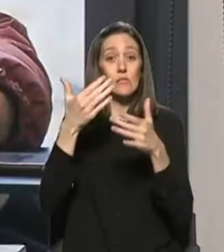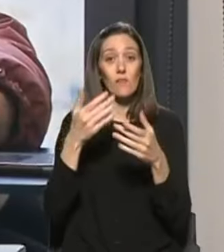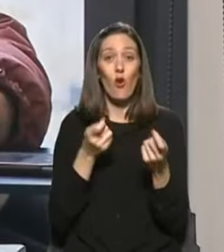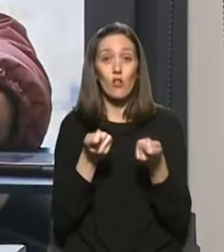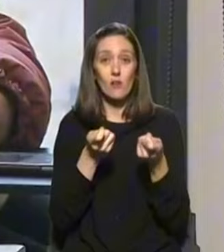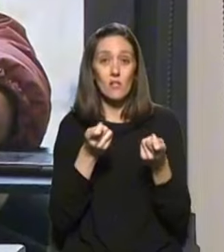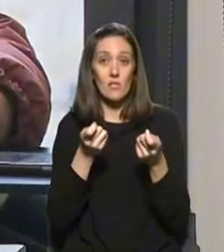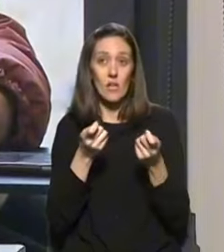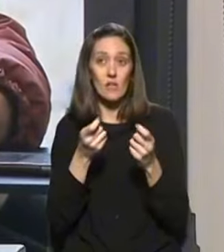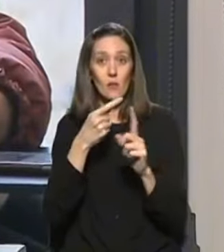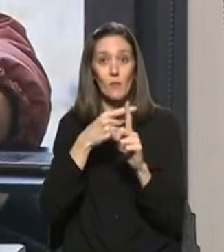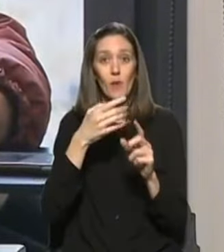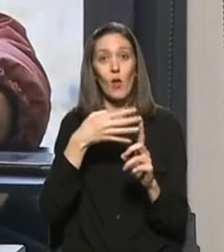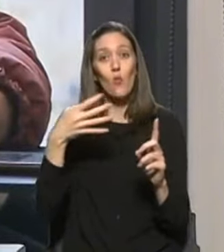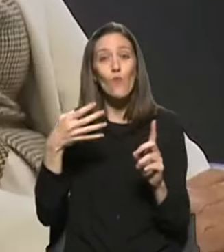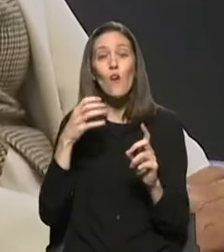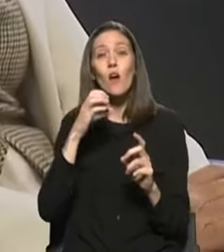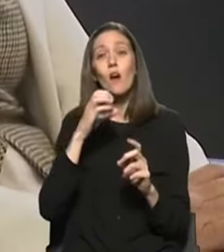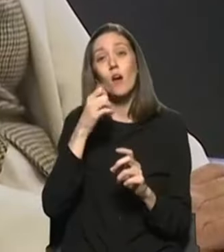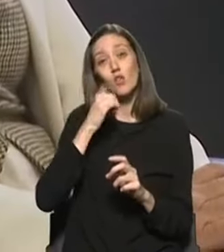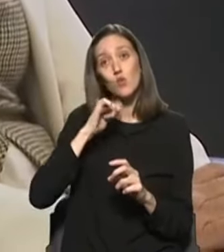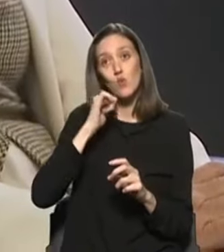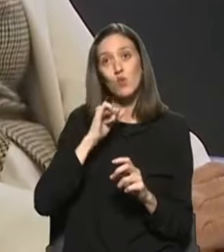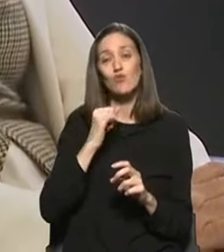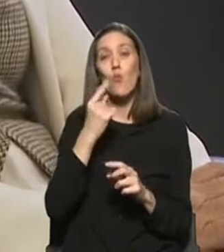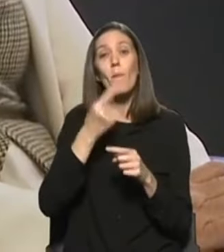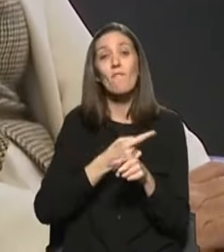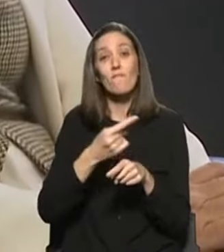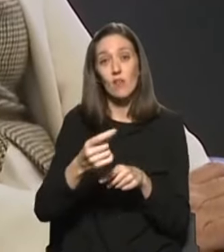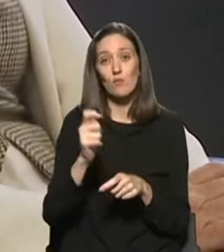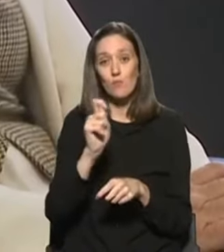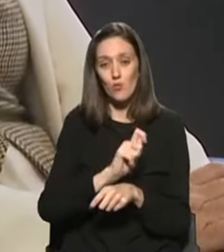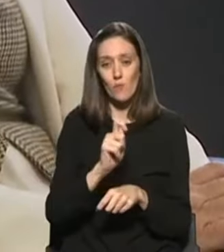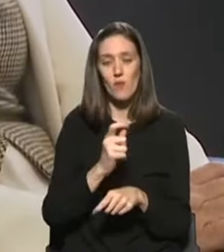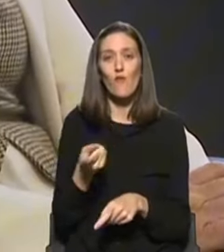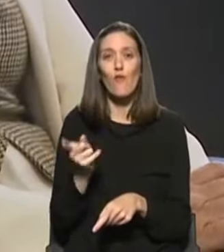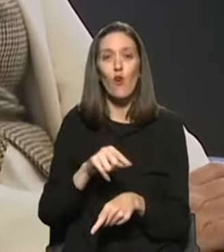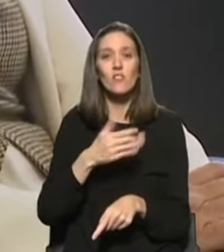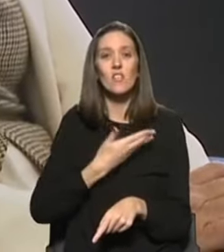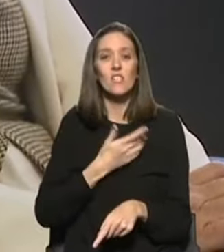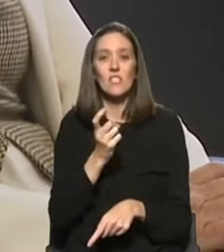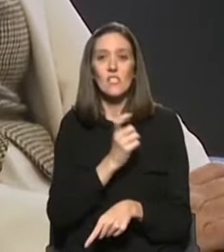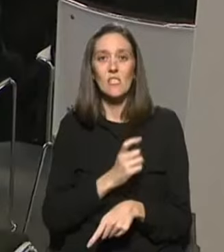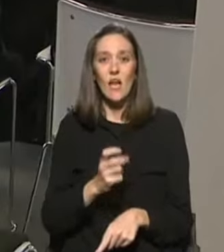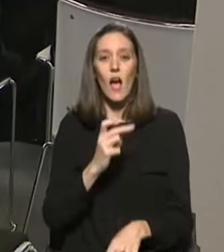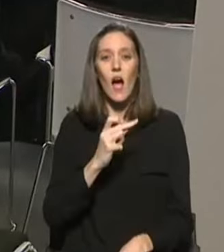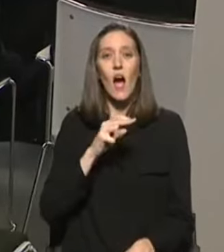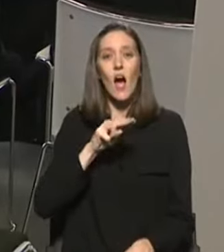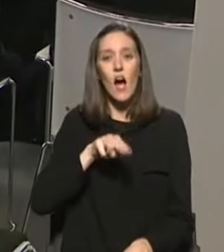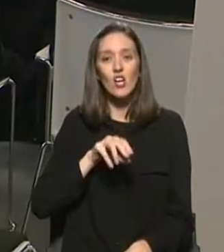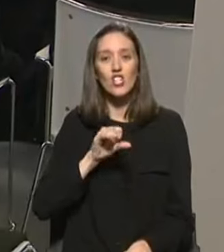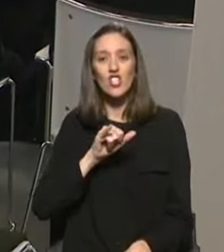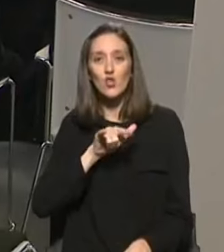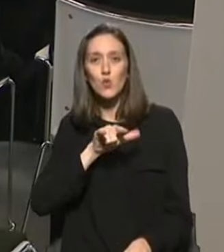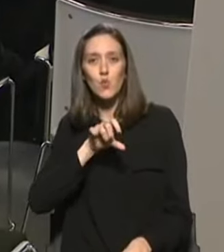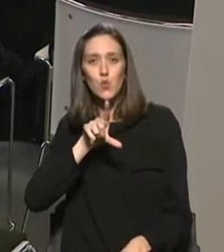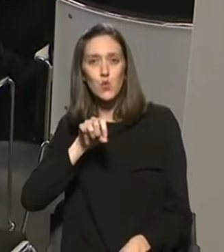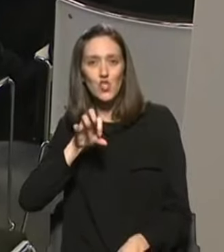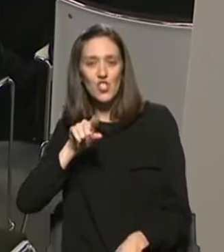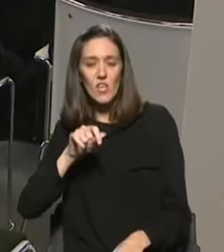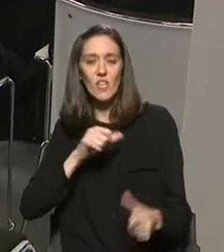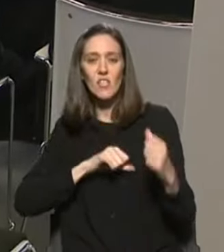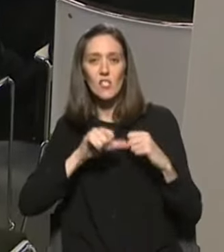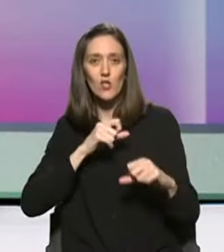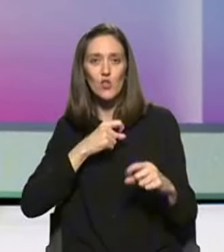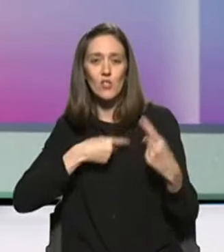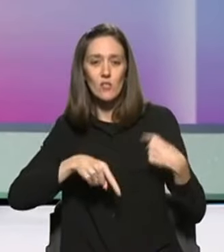que se realiza uma vez por mês, volta em dezembro, com a angiologia e a cirurgia vascular em debate.